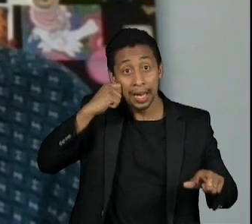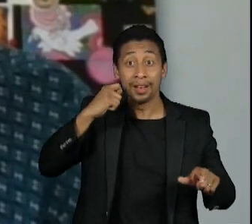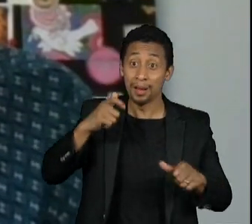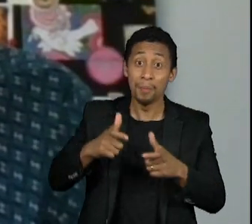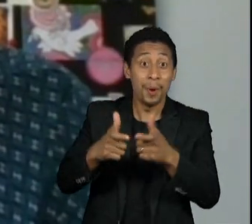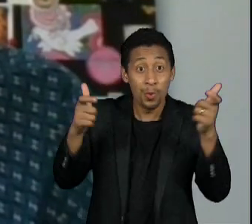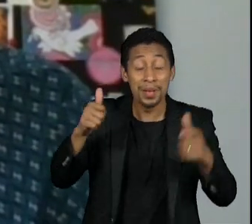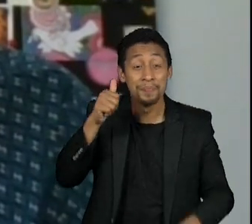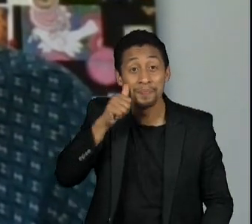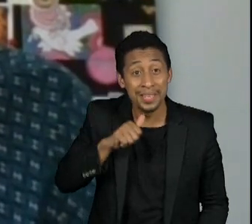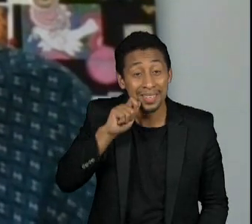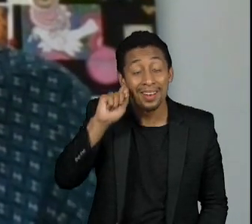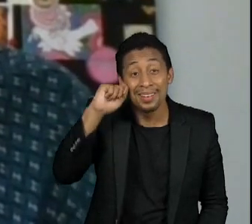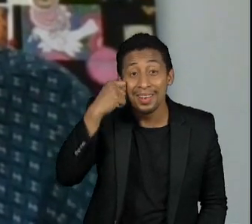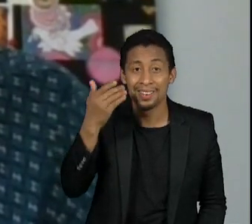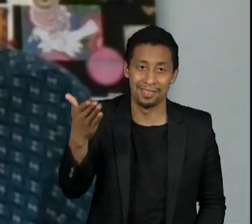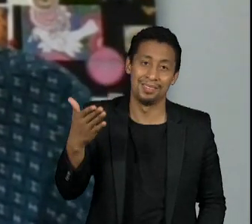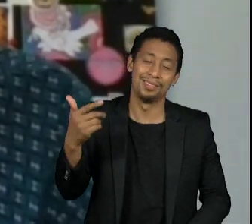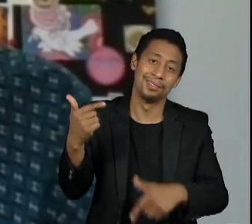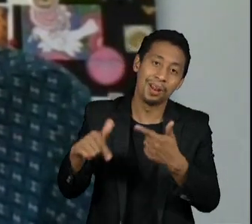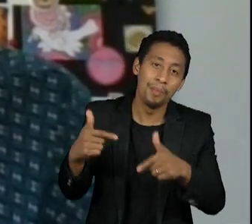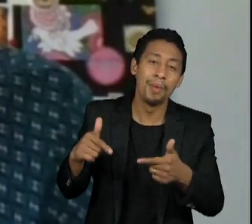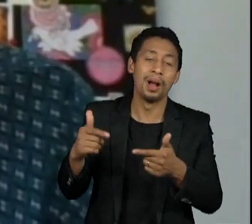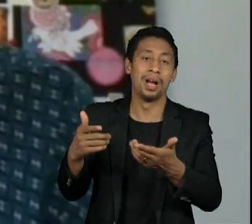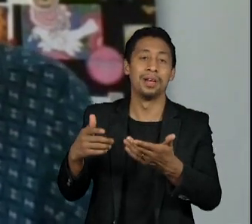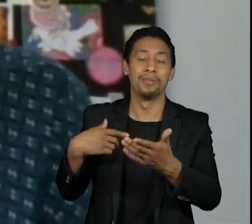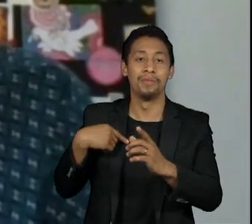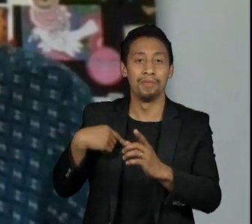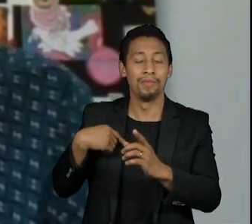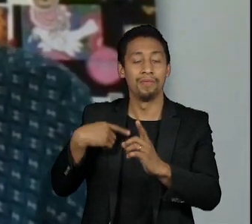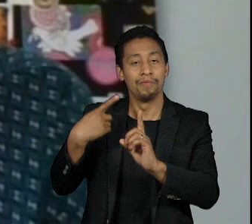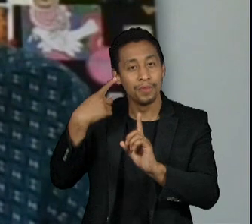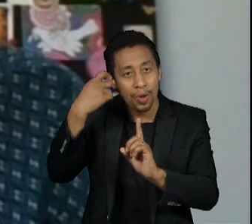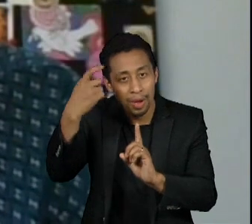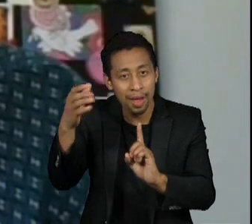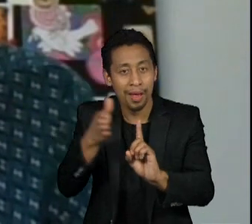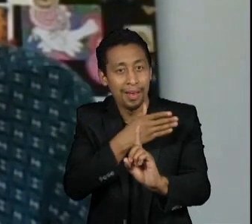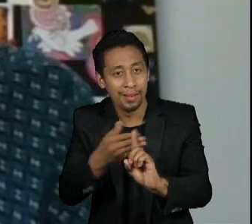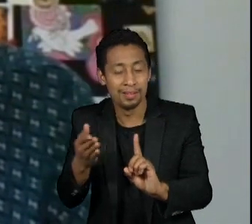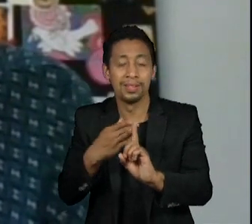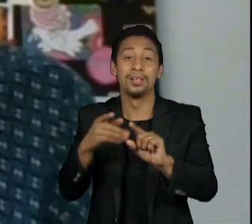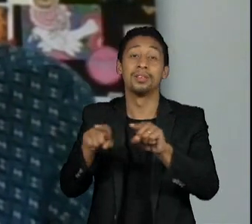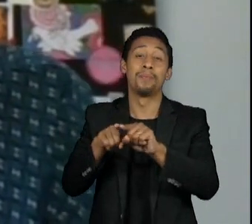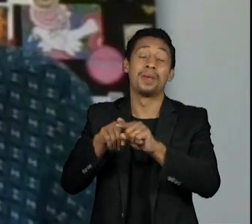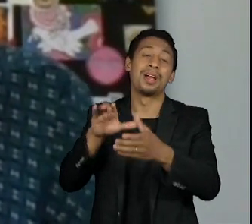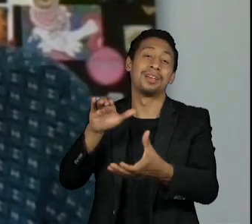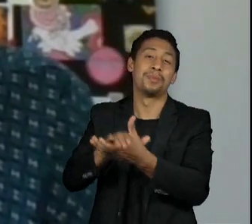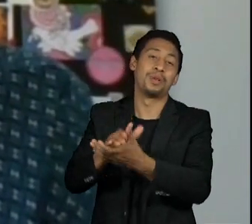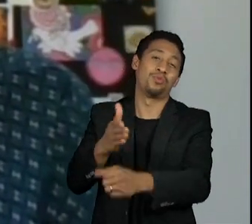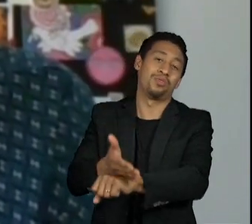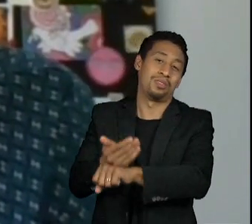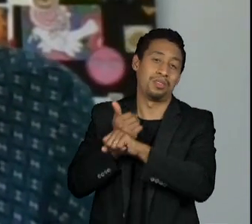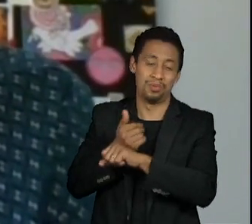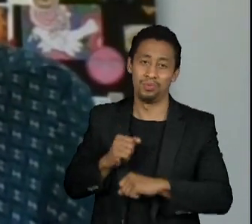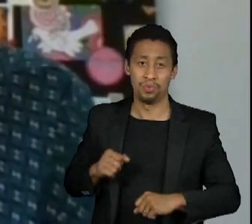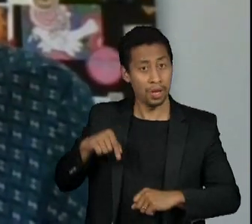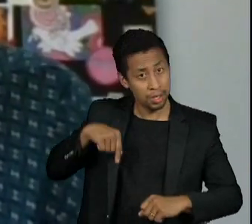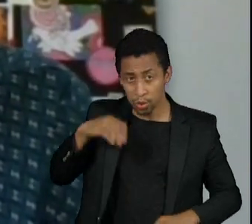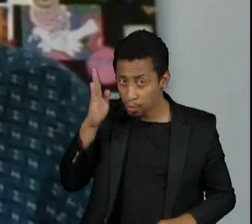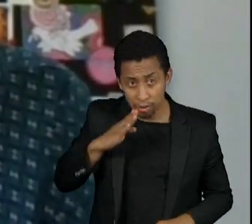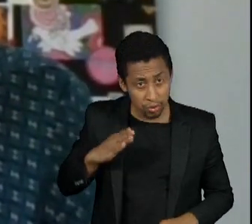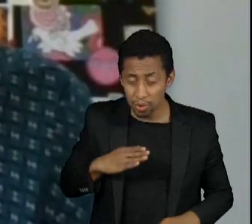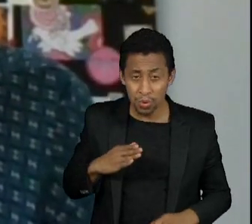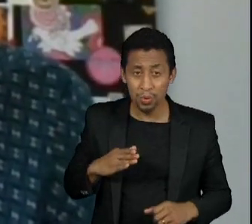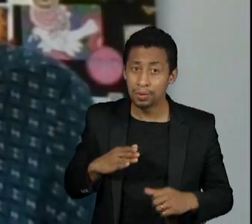de violência, de trabalho infantil, de casamento precoce. No Brasil, o casamento não é igual na Índia, né? Que tem todo aquele ritual, são